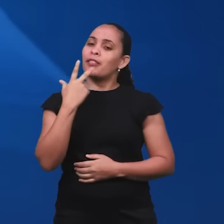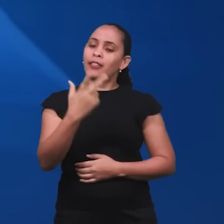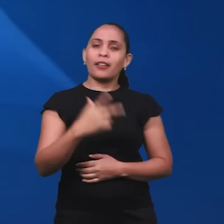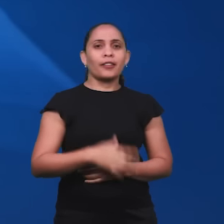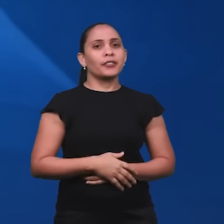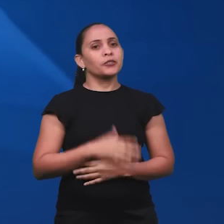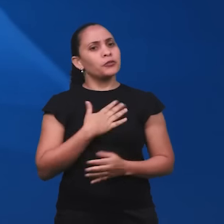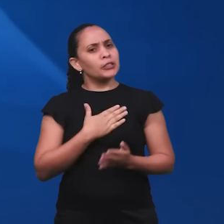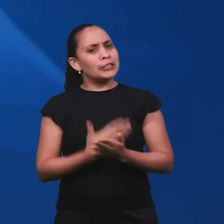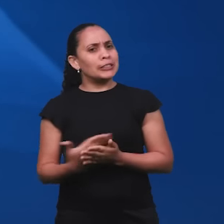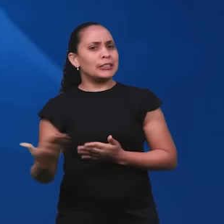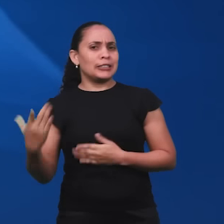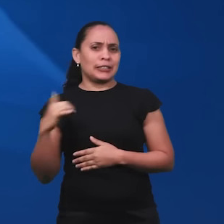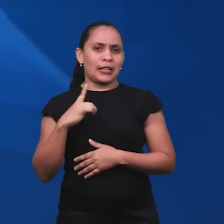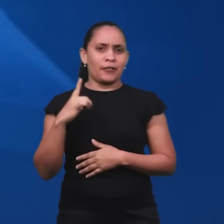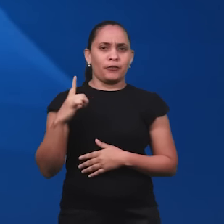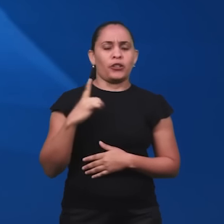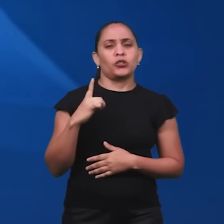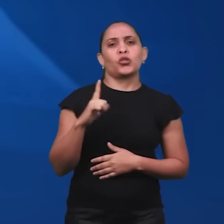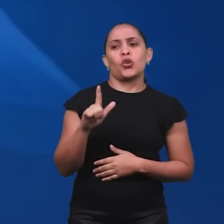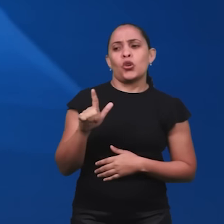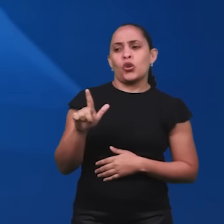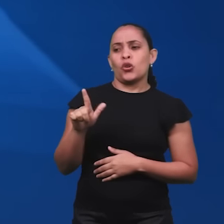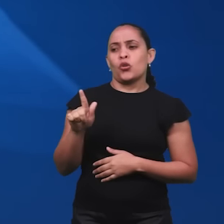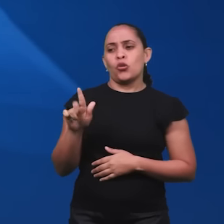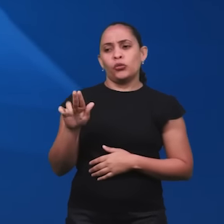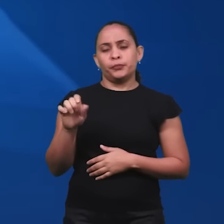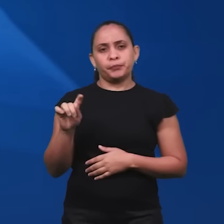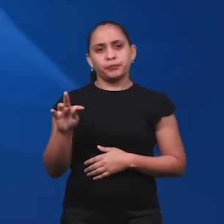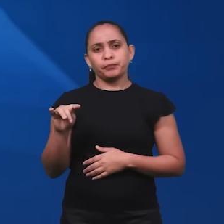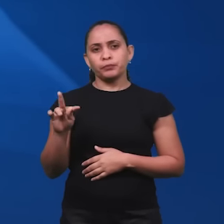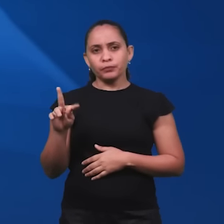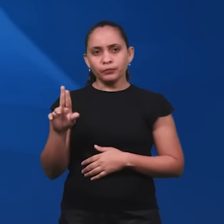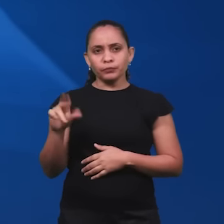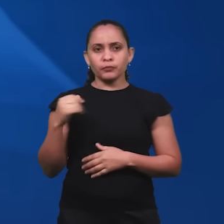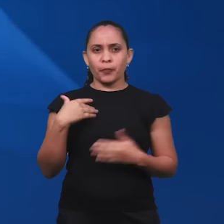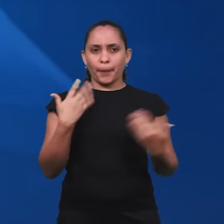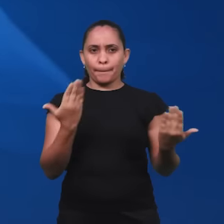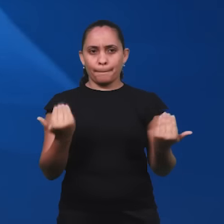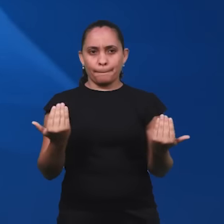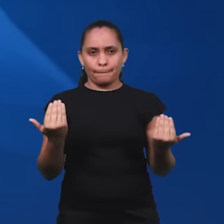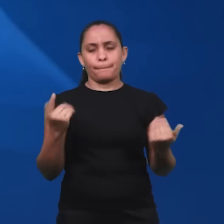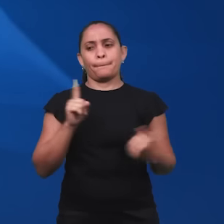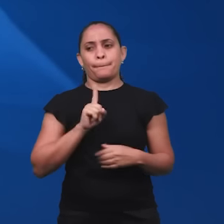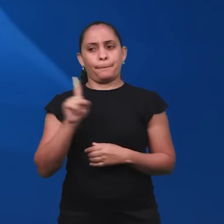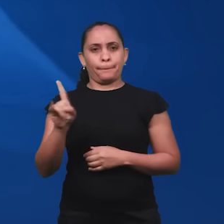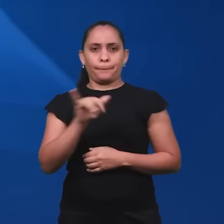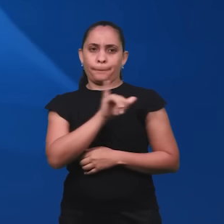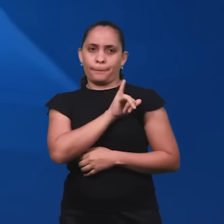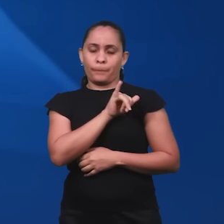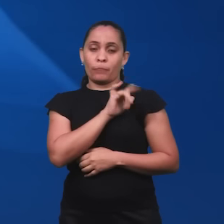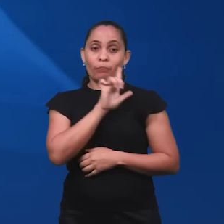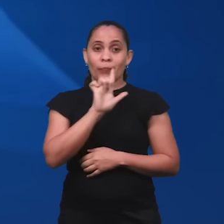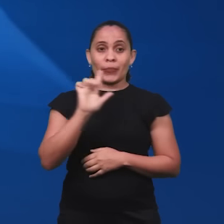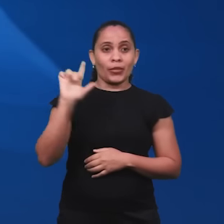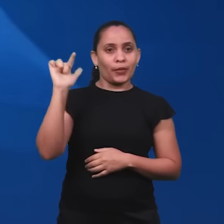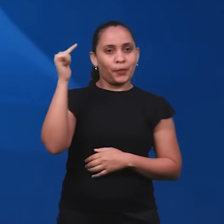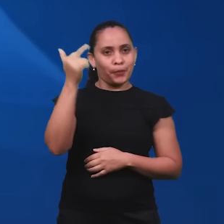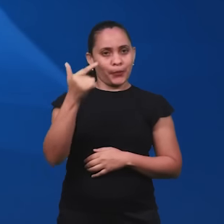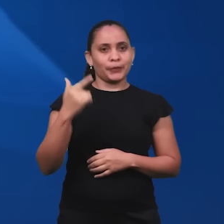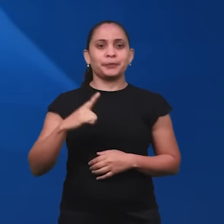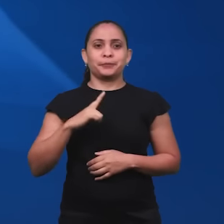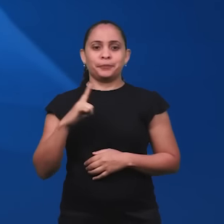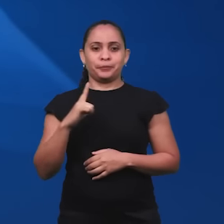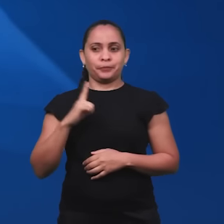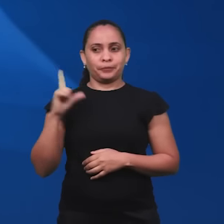ser, inicialmente teremos o Gustavo Carneiro, que é do grupo de jovens da nossa igreja de São Gonçalo, lá no Rio de Janeiro. E depois vamos lá